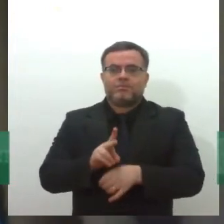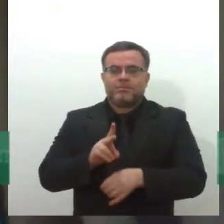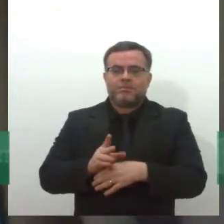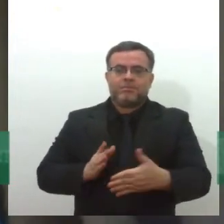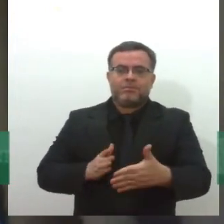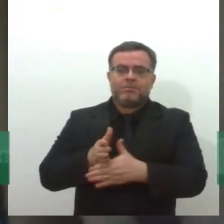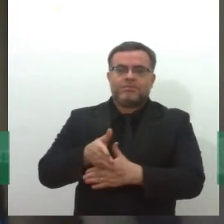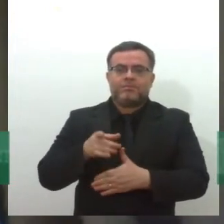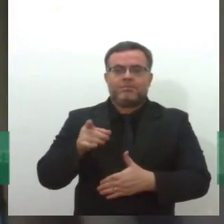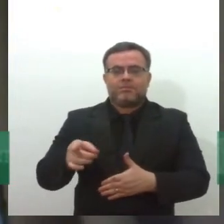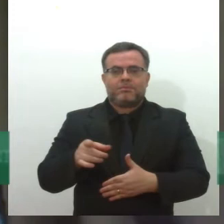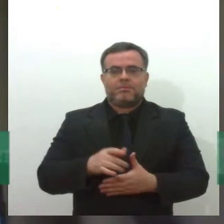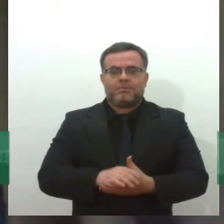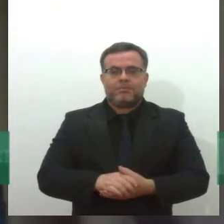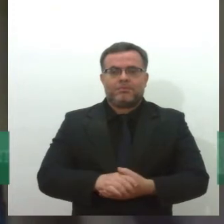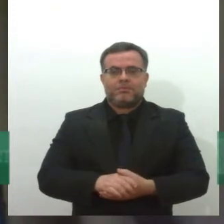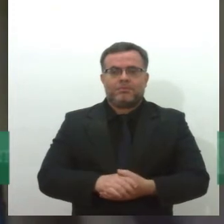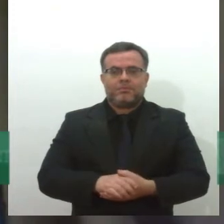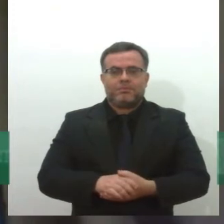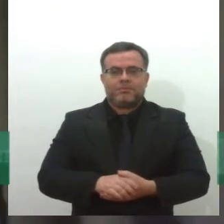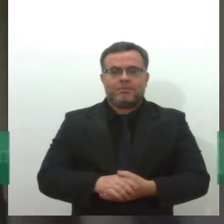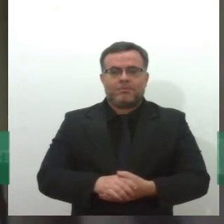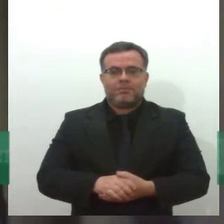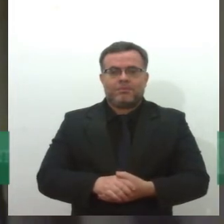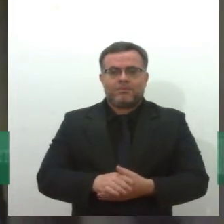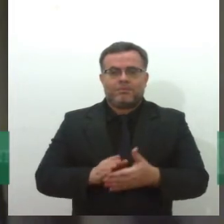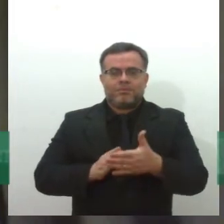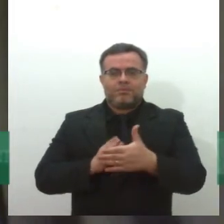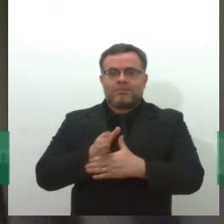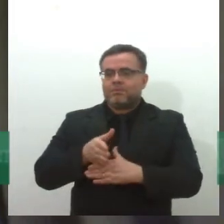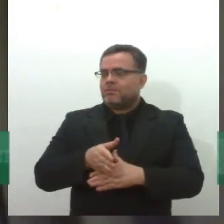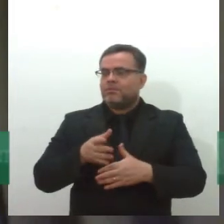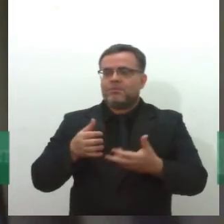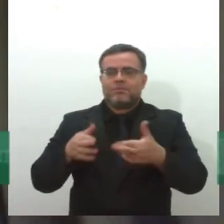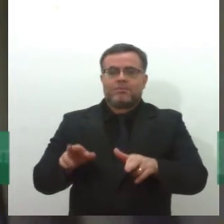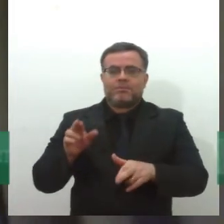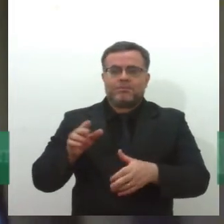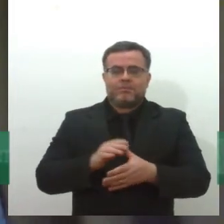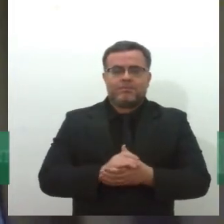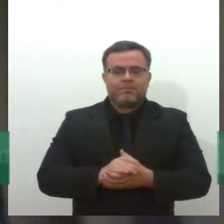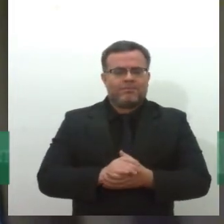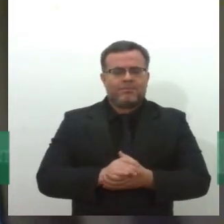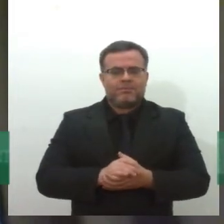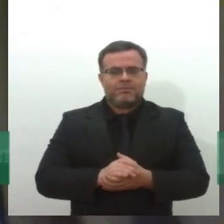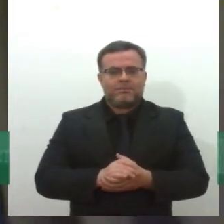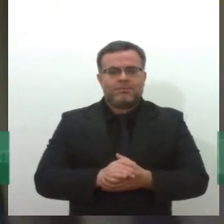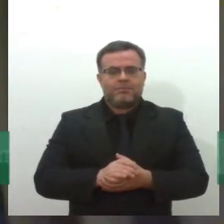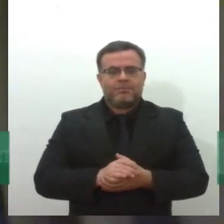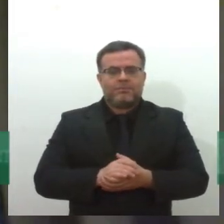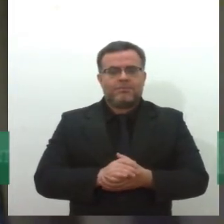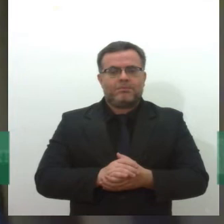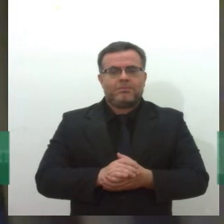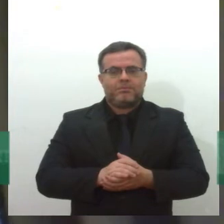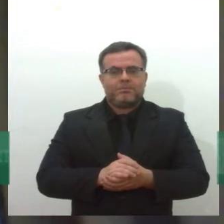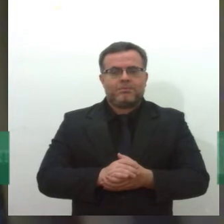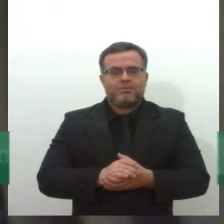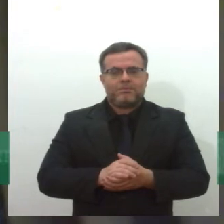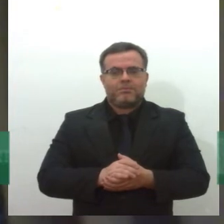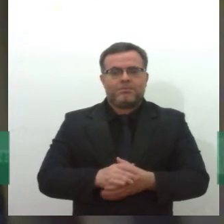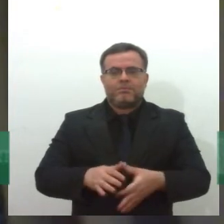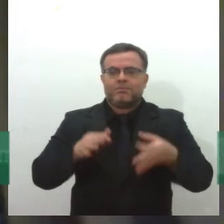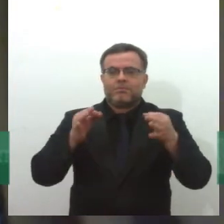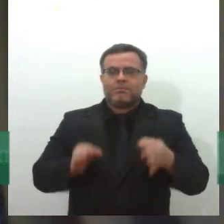porque interferências são artifícios que não resolvem o problema. Porque justamente a indústria do